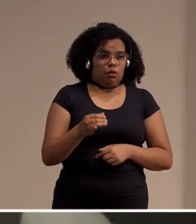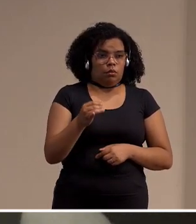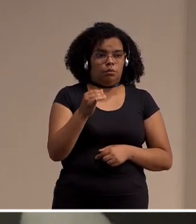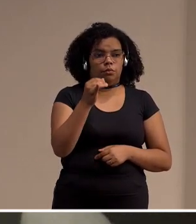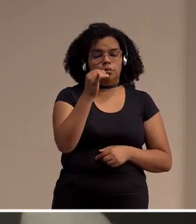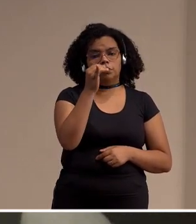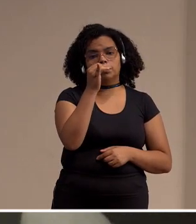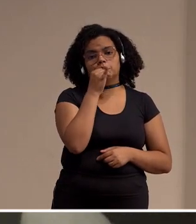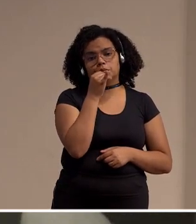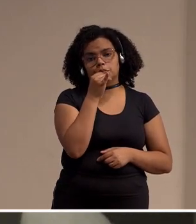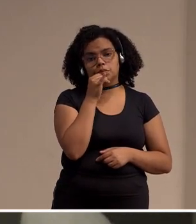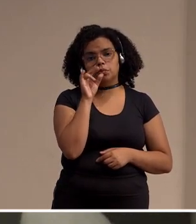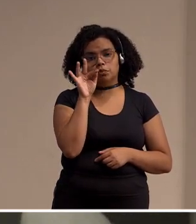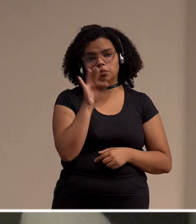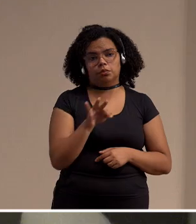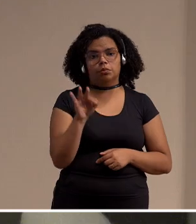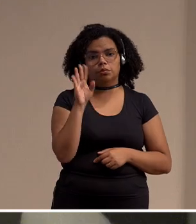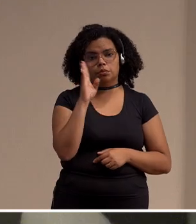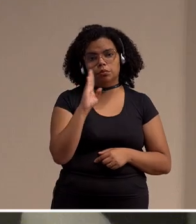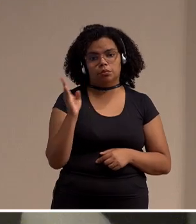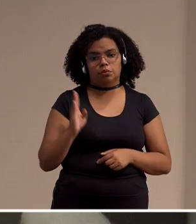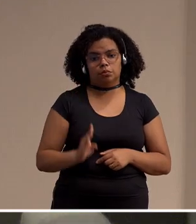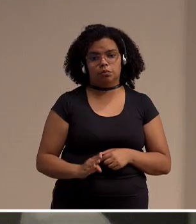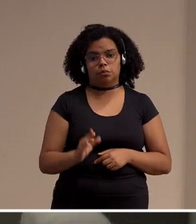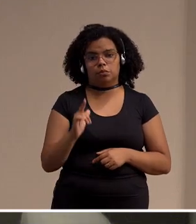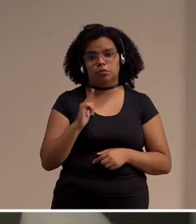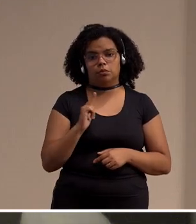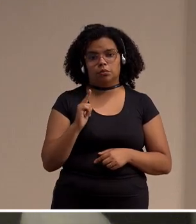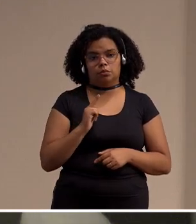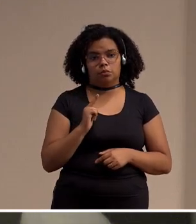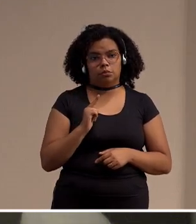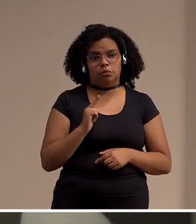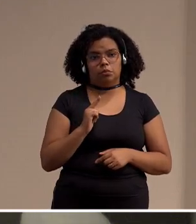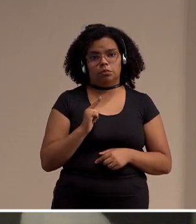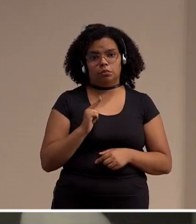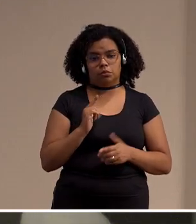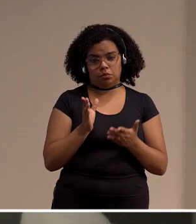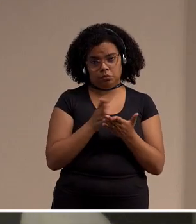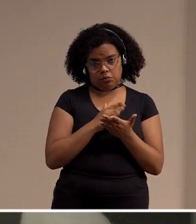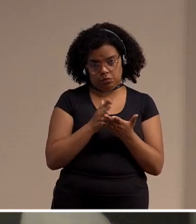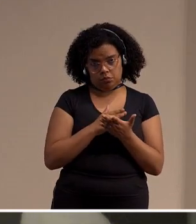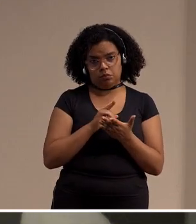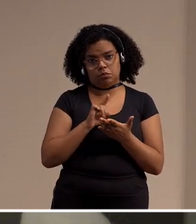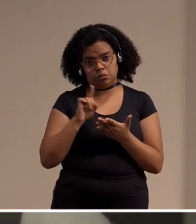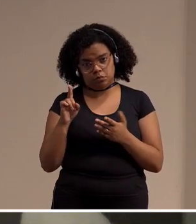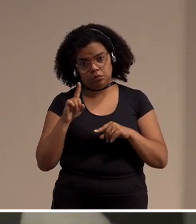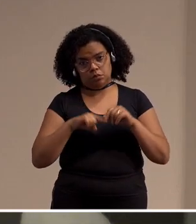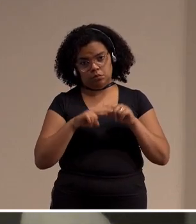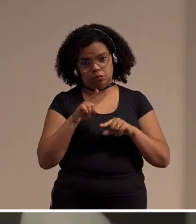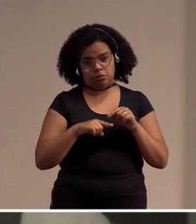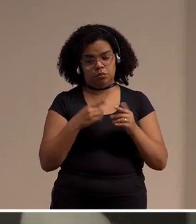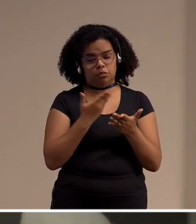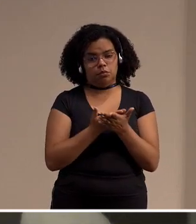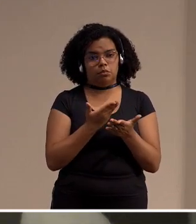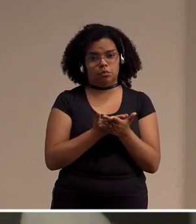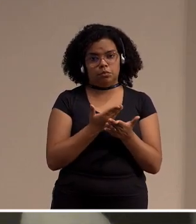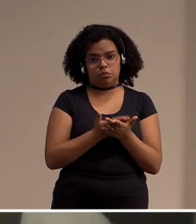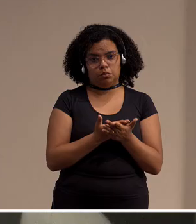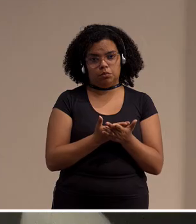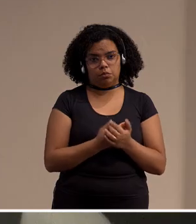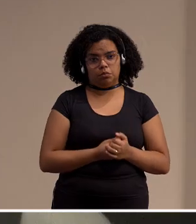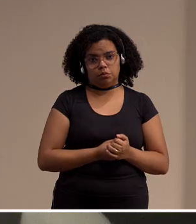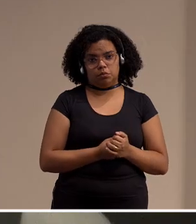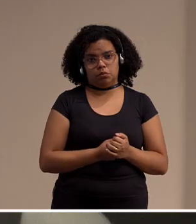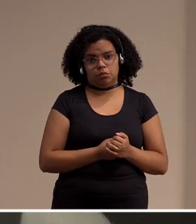universidade brasileira recente que tinha um curso destinado, por acaso um dos meus livros estava lá no material de estudo, na bibliografia,